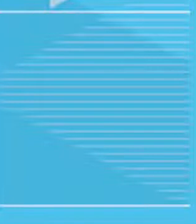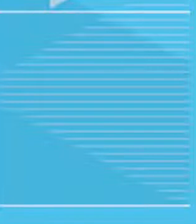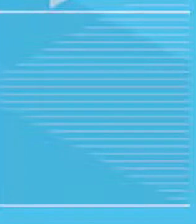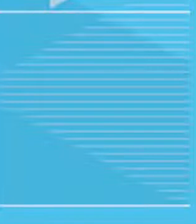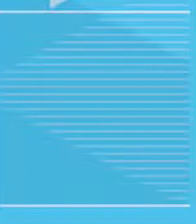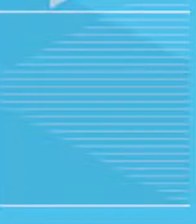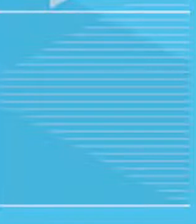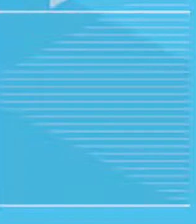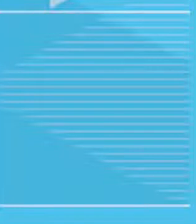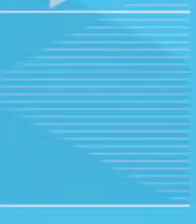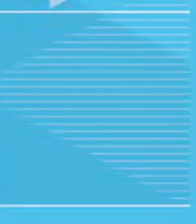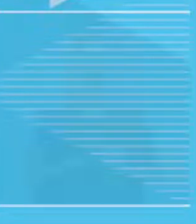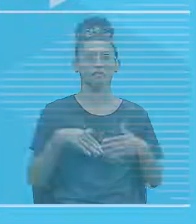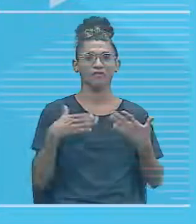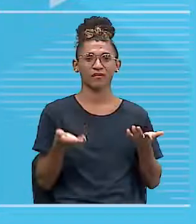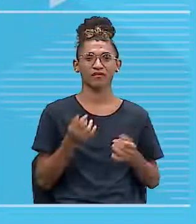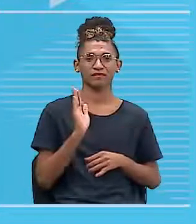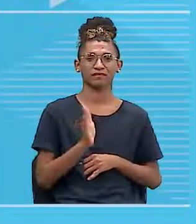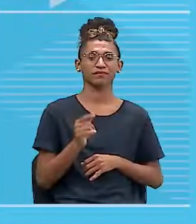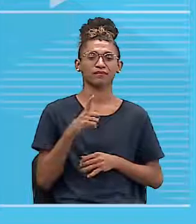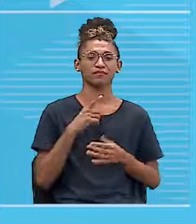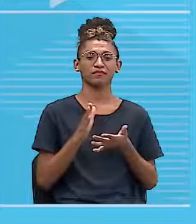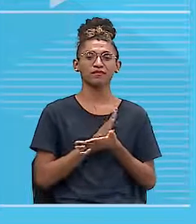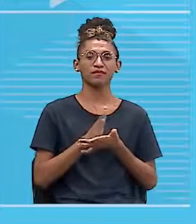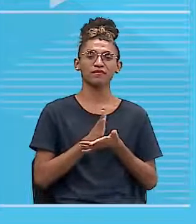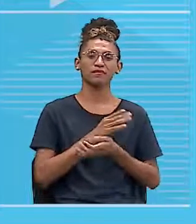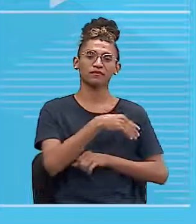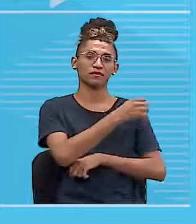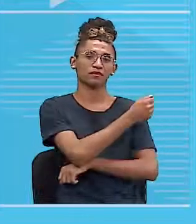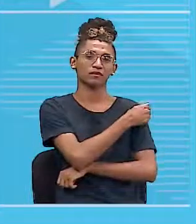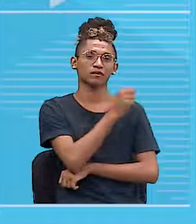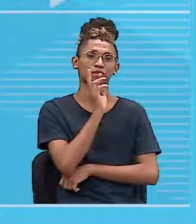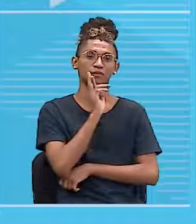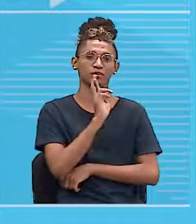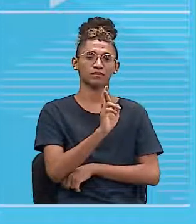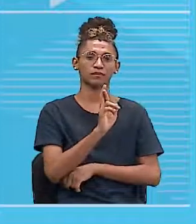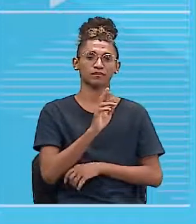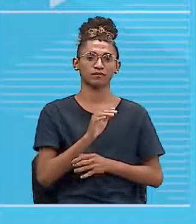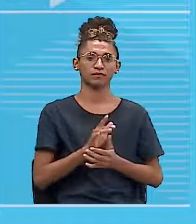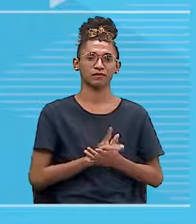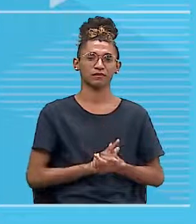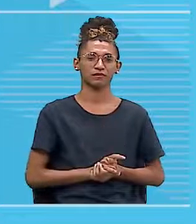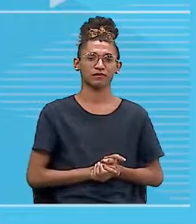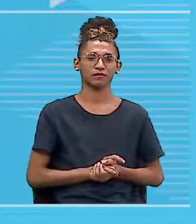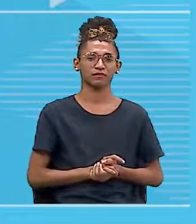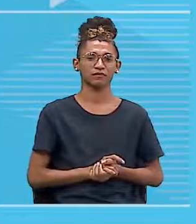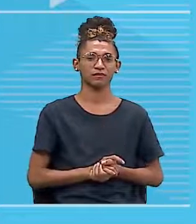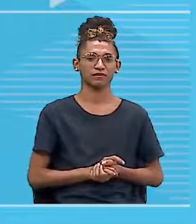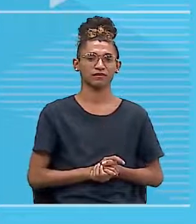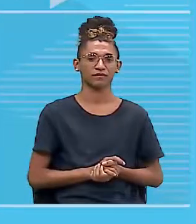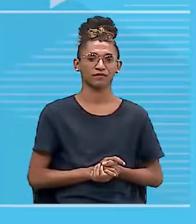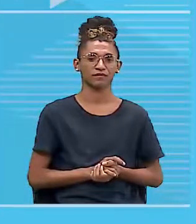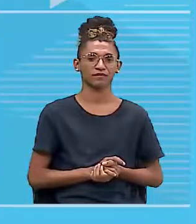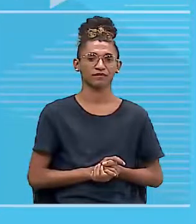Olha aí já chegaram alguns gabaritos o Antônio de Souza diz que a letra c e Adri